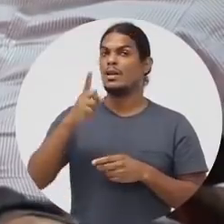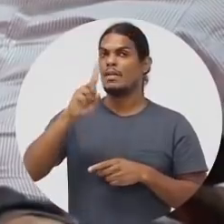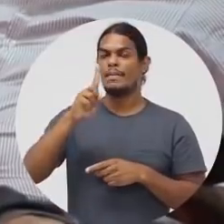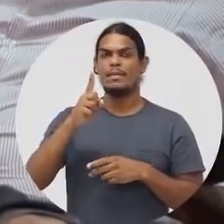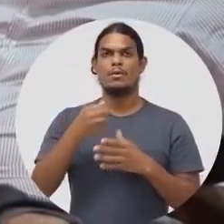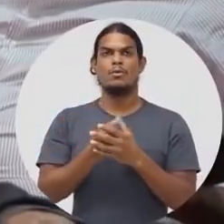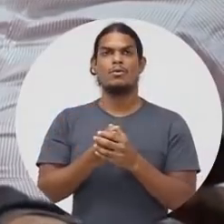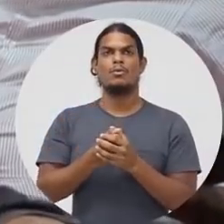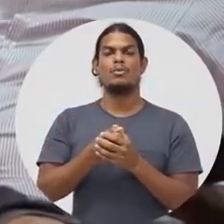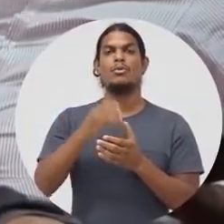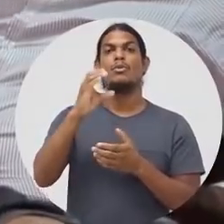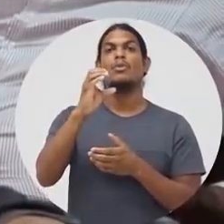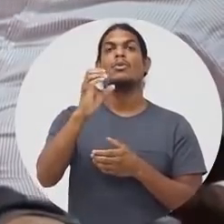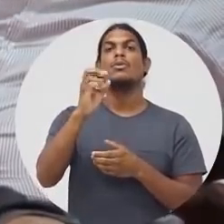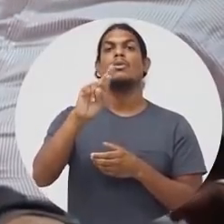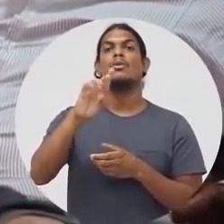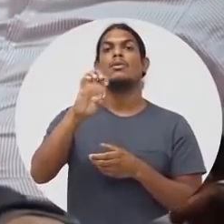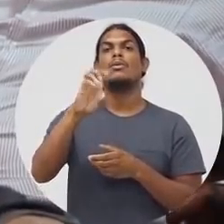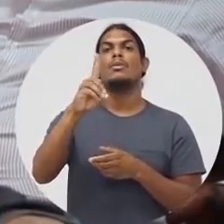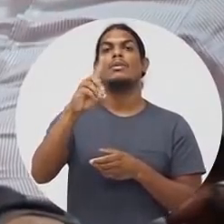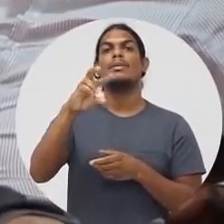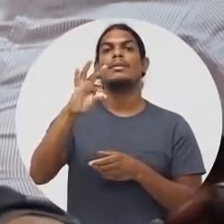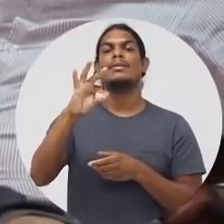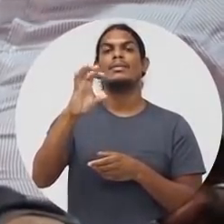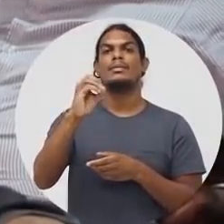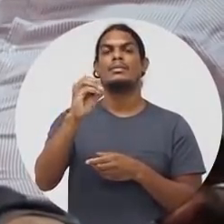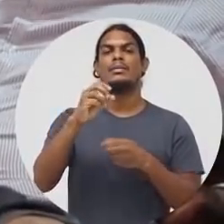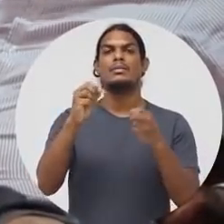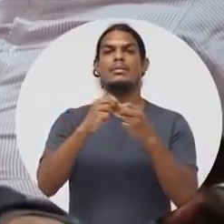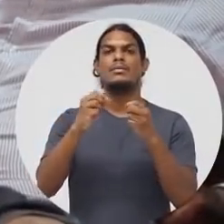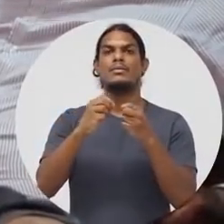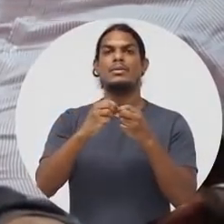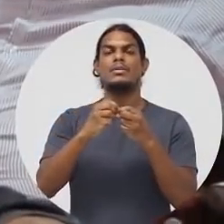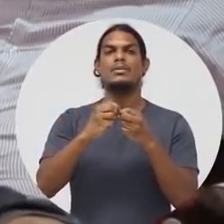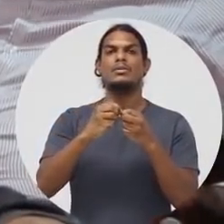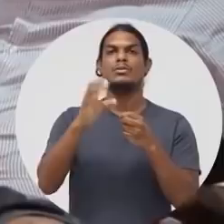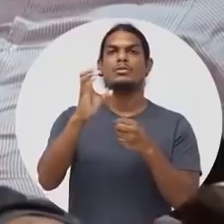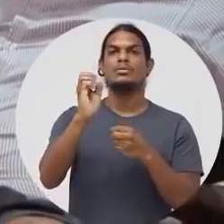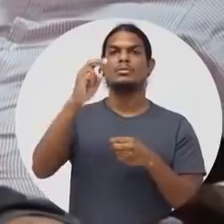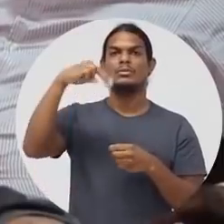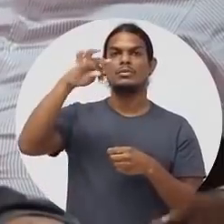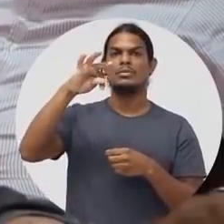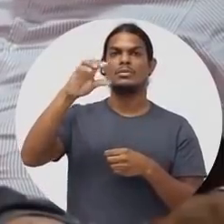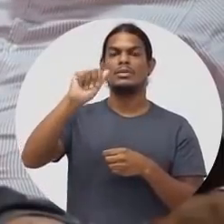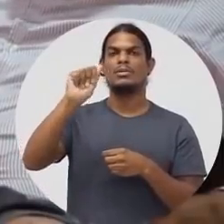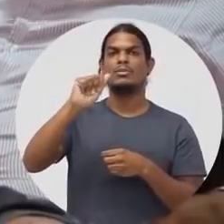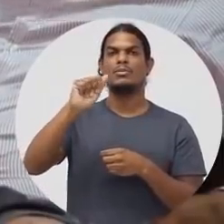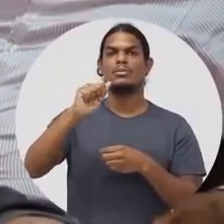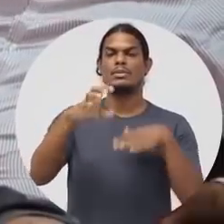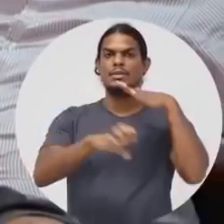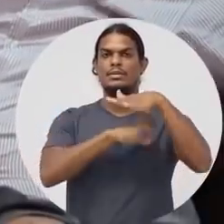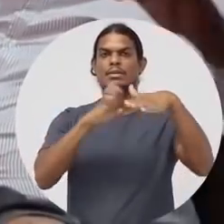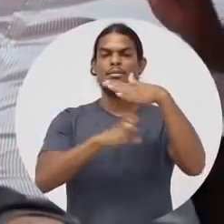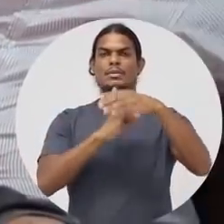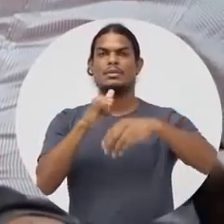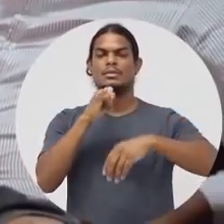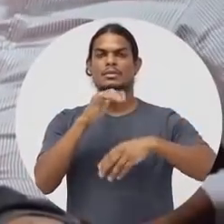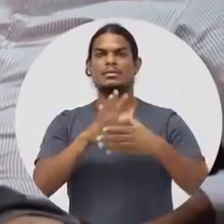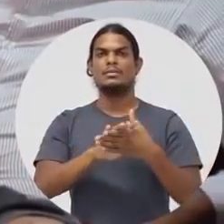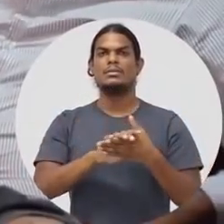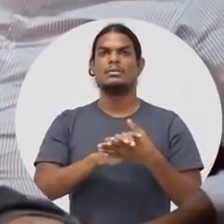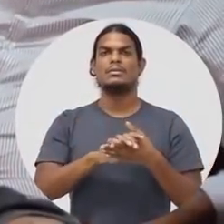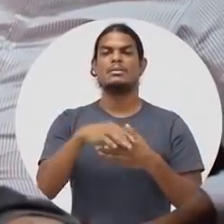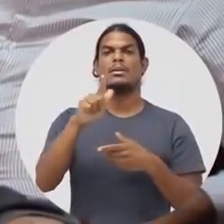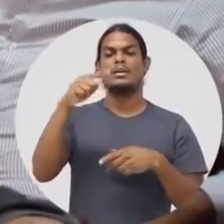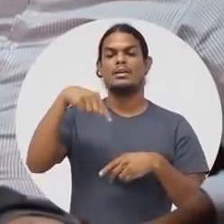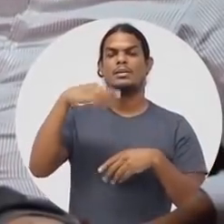O crédito ele é feito na conta da empresa vigente no país. Certo. Ou seja, realmente, se a Supergês